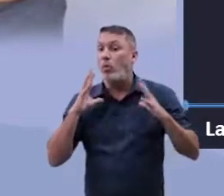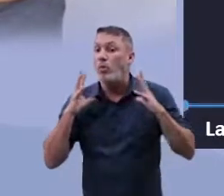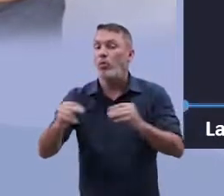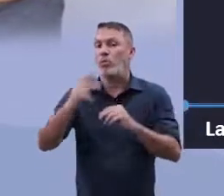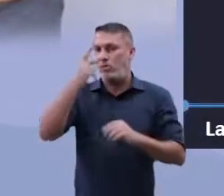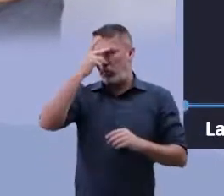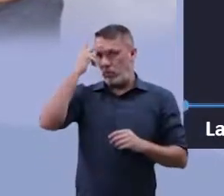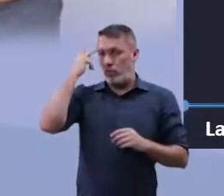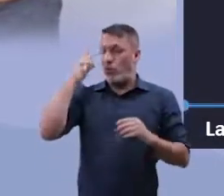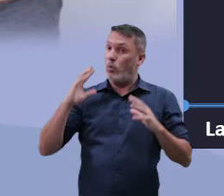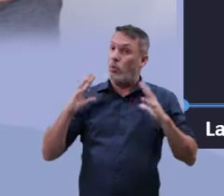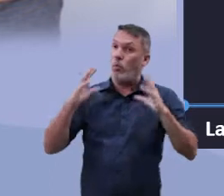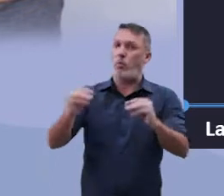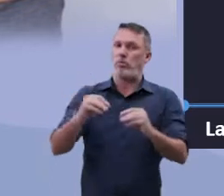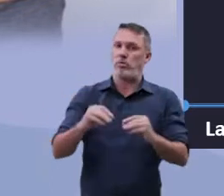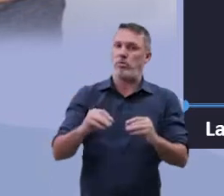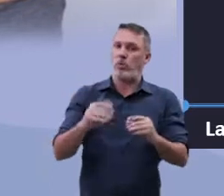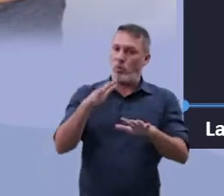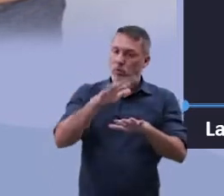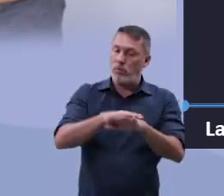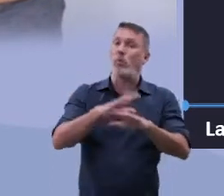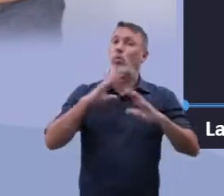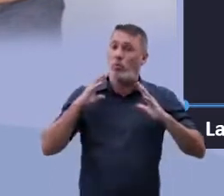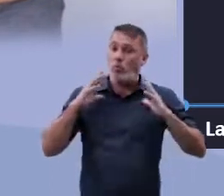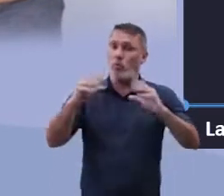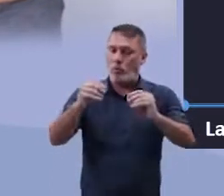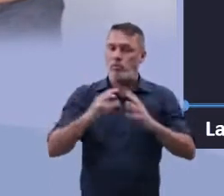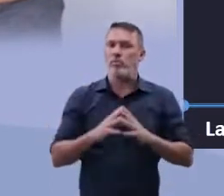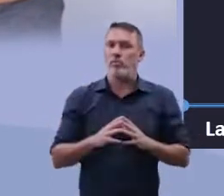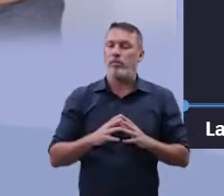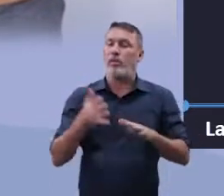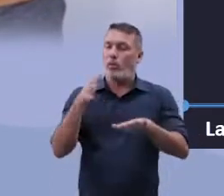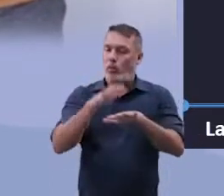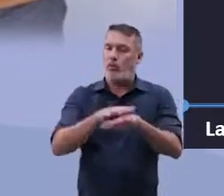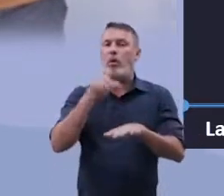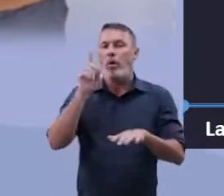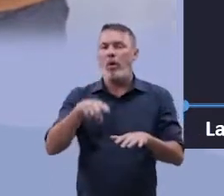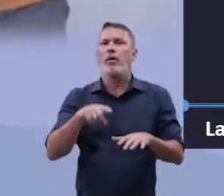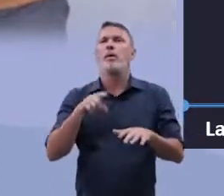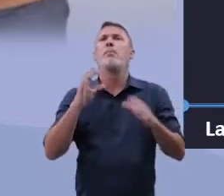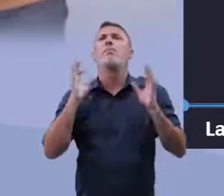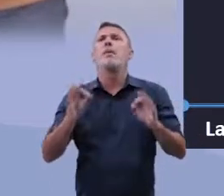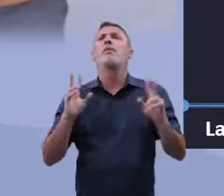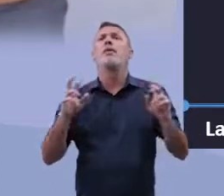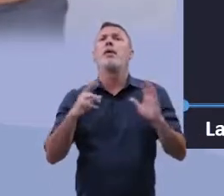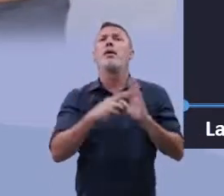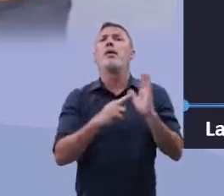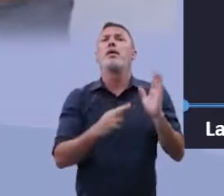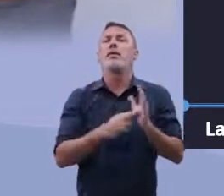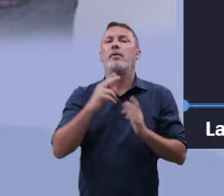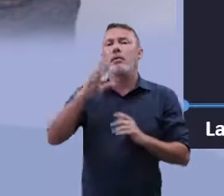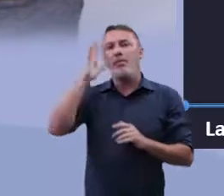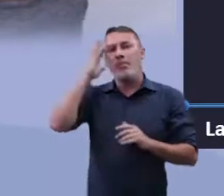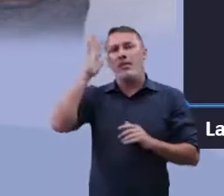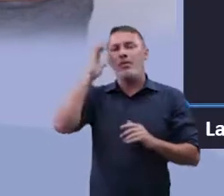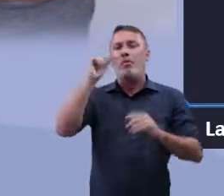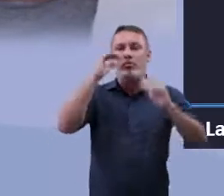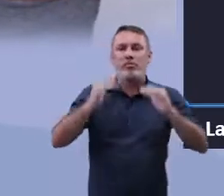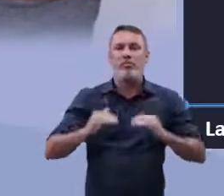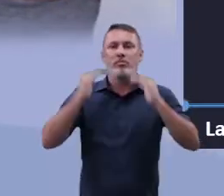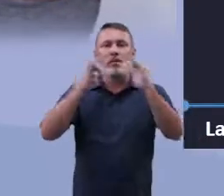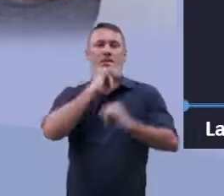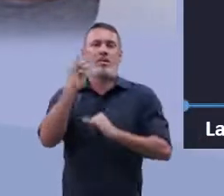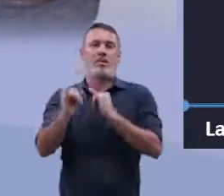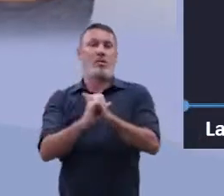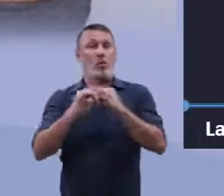Todos. Inclusão, em regra, é pensar, levar o acesso à internet a todas as pessoas. Mas a pergunta